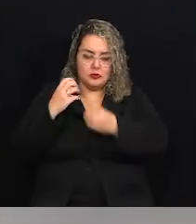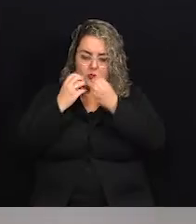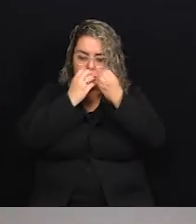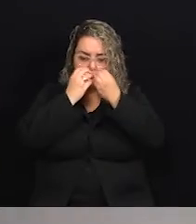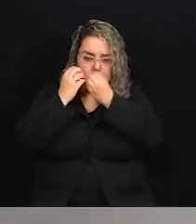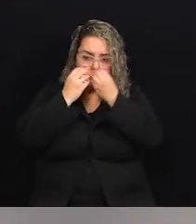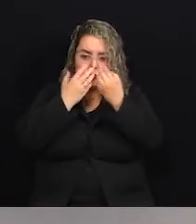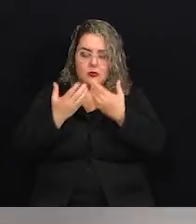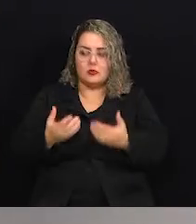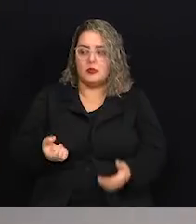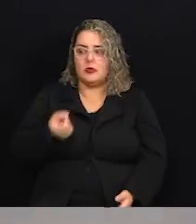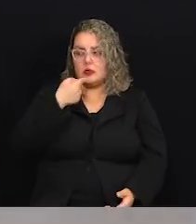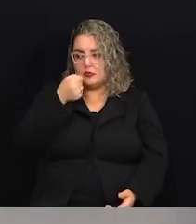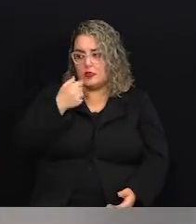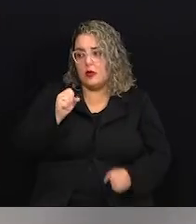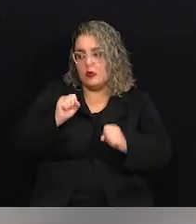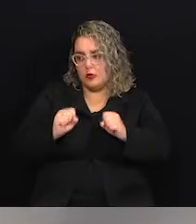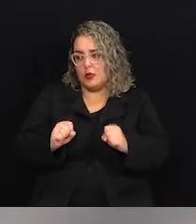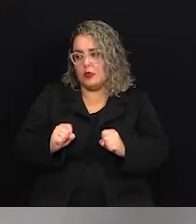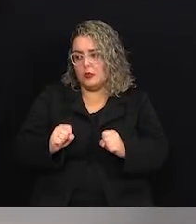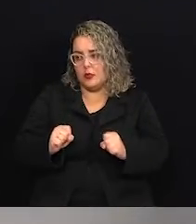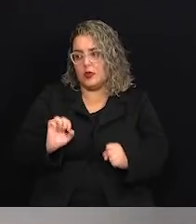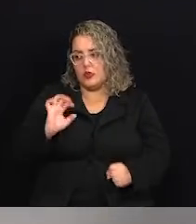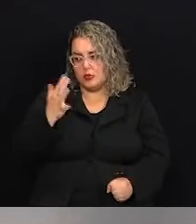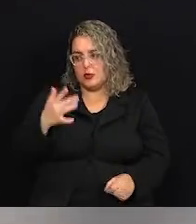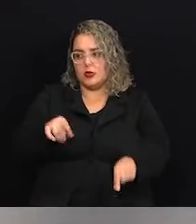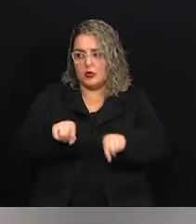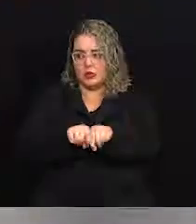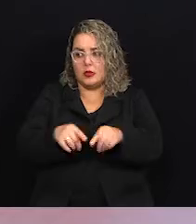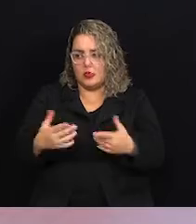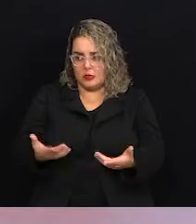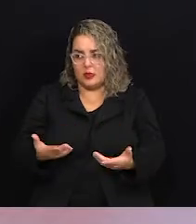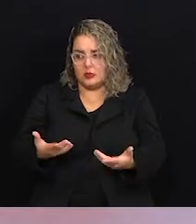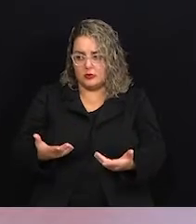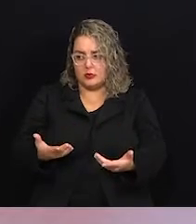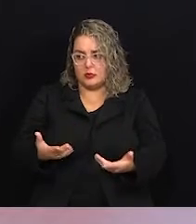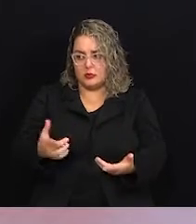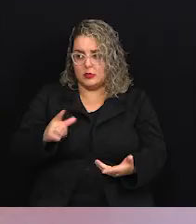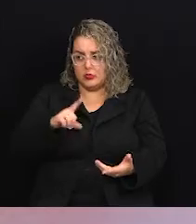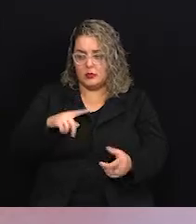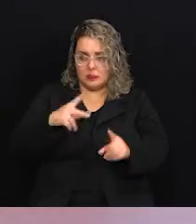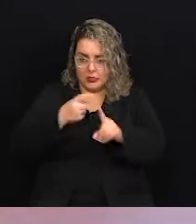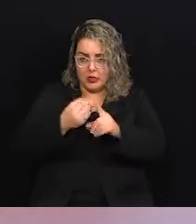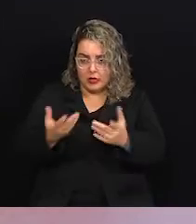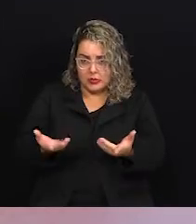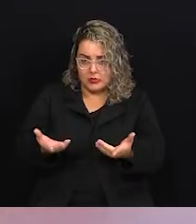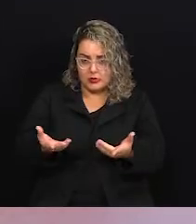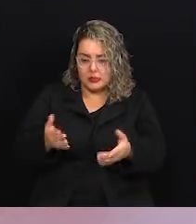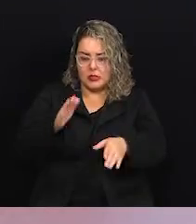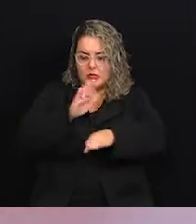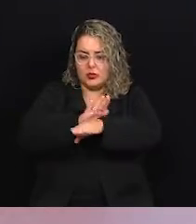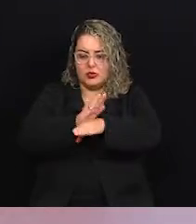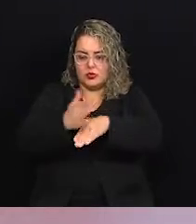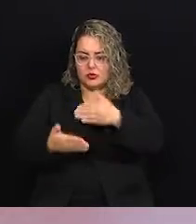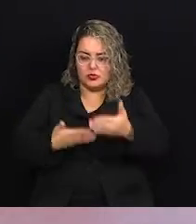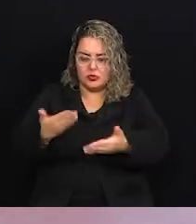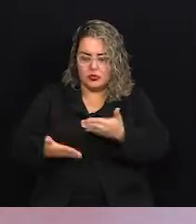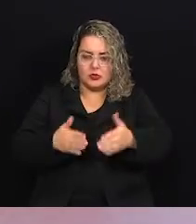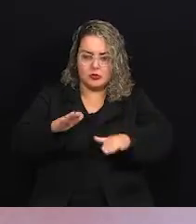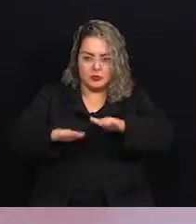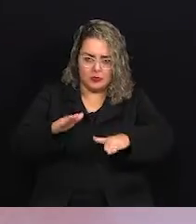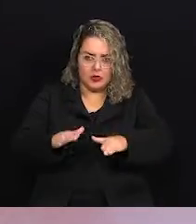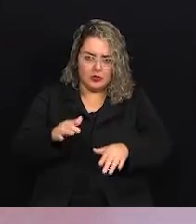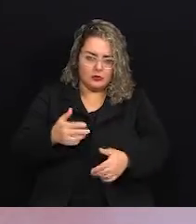rinite e sem medicação, mas pode recidivar, pode acontecer também. Então, agora tem então essas vacinas aí que ajudam no